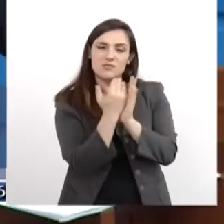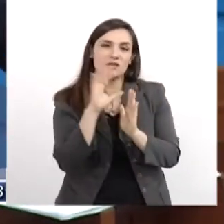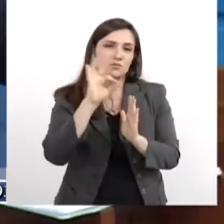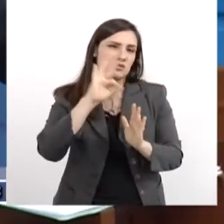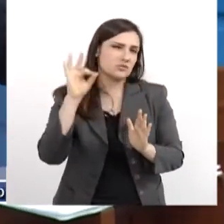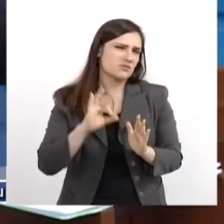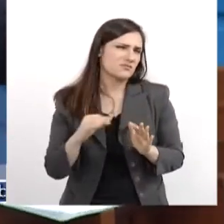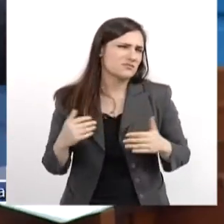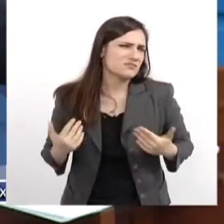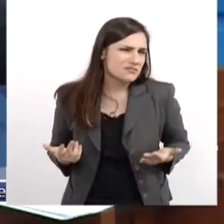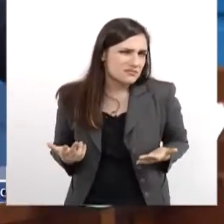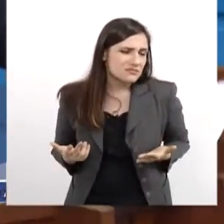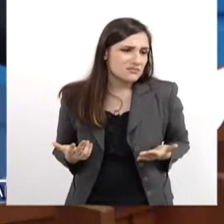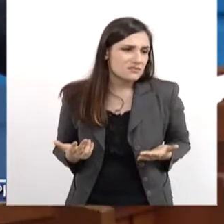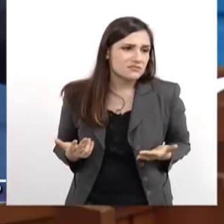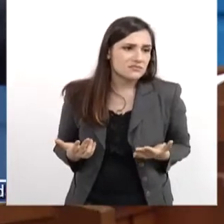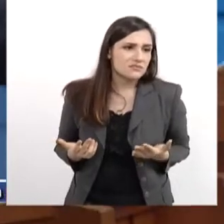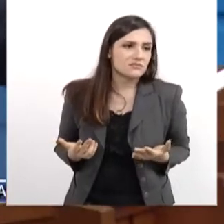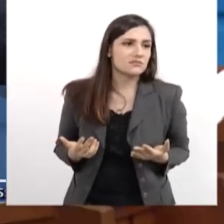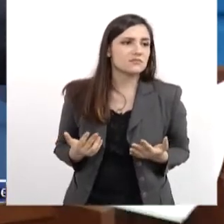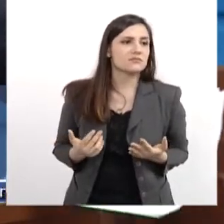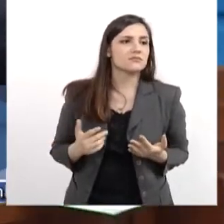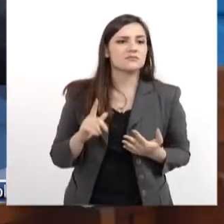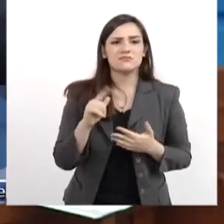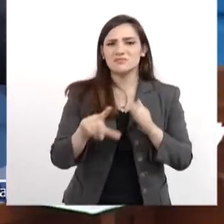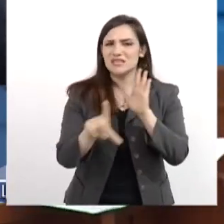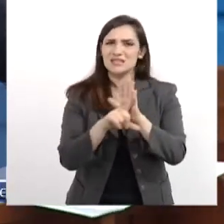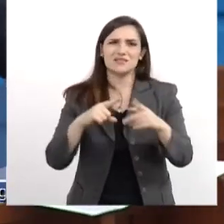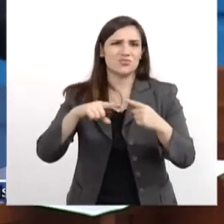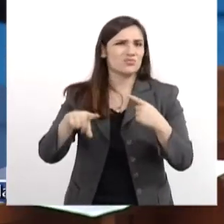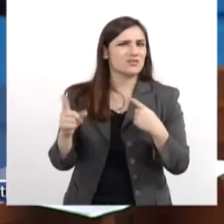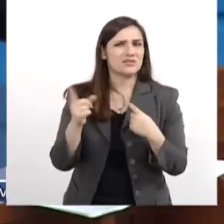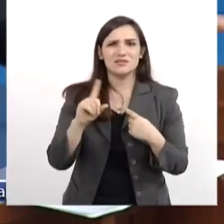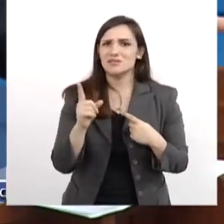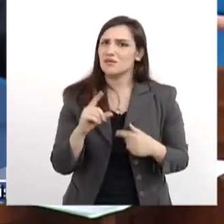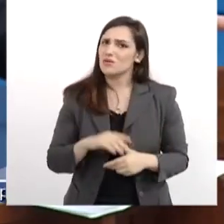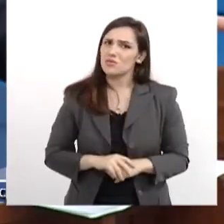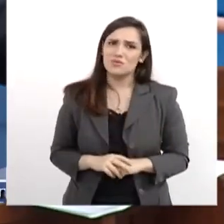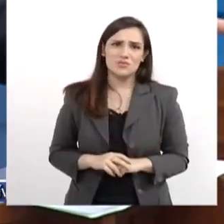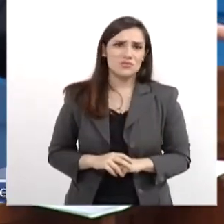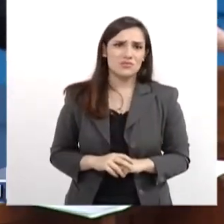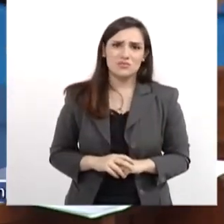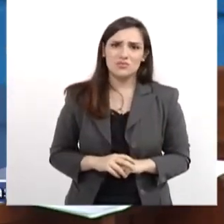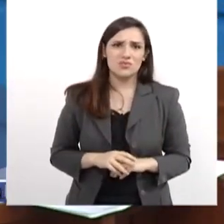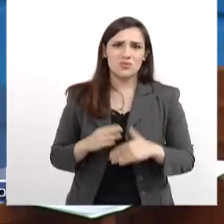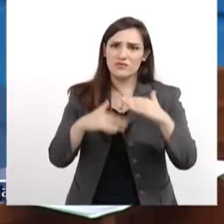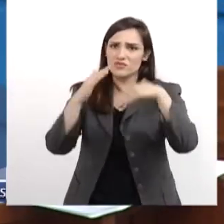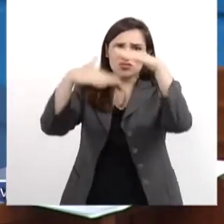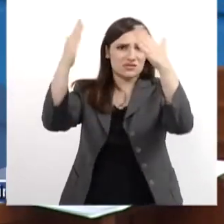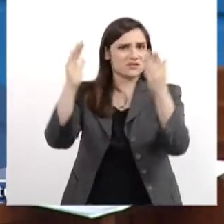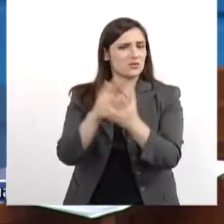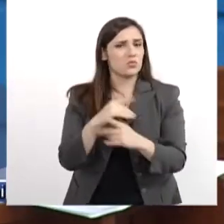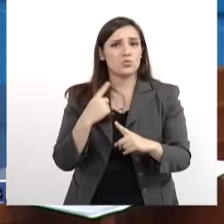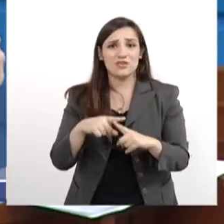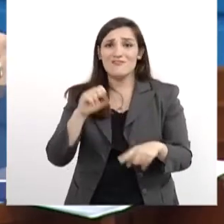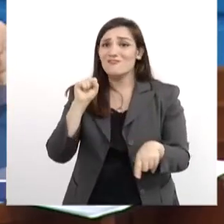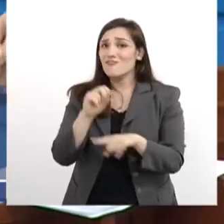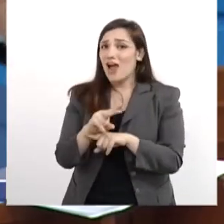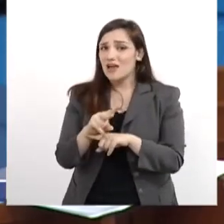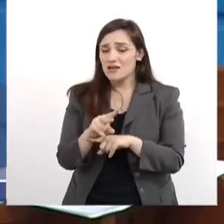Então, essa aqui é uma lei que vem na contramão, justamente porque as